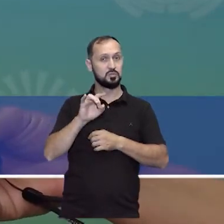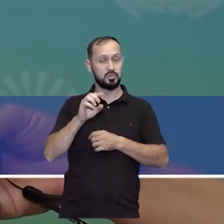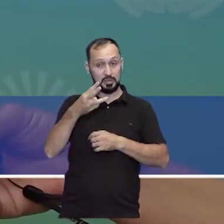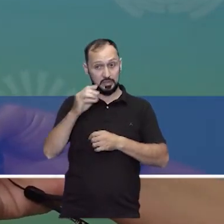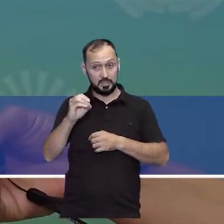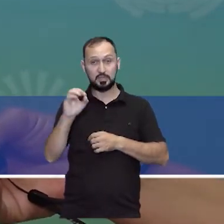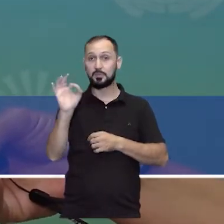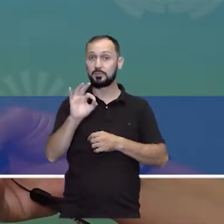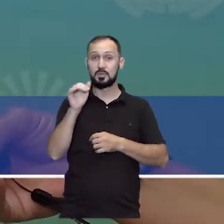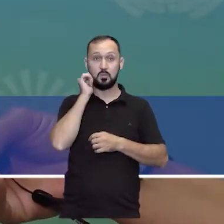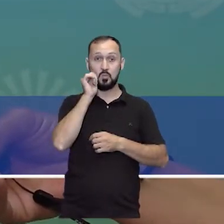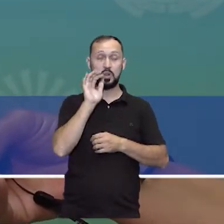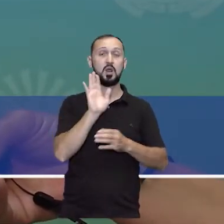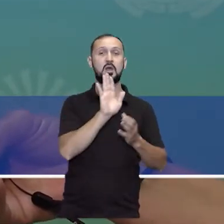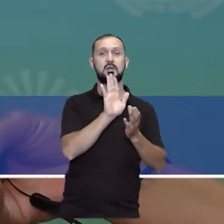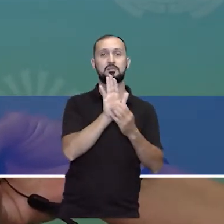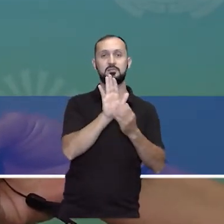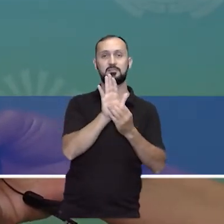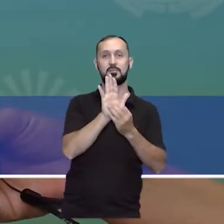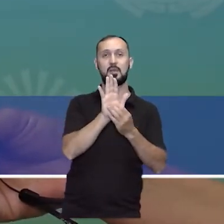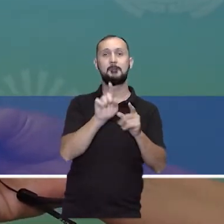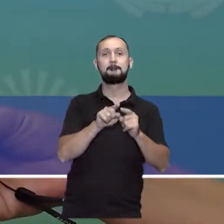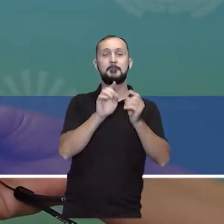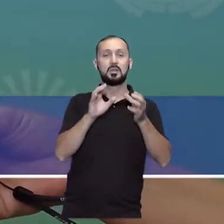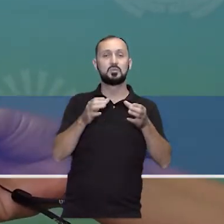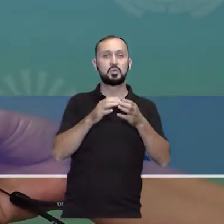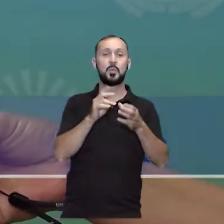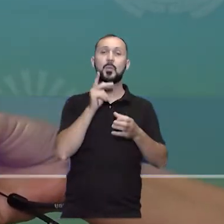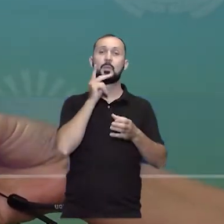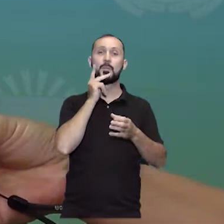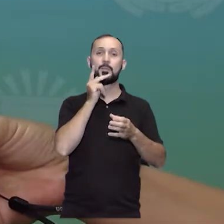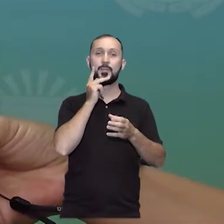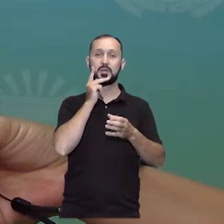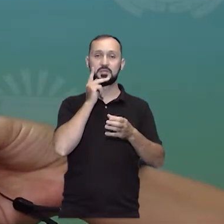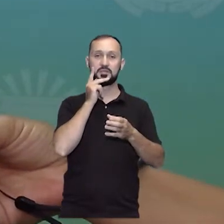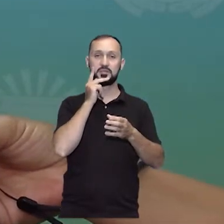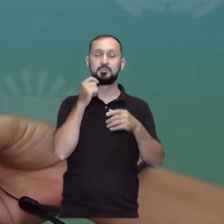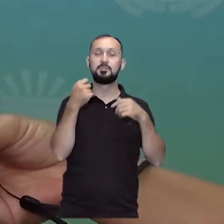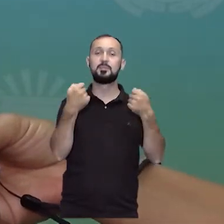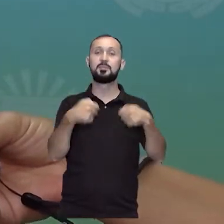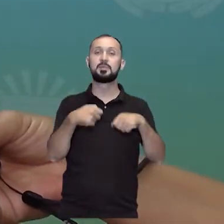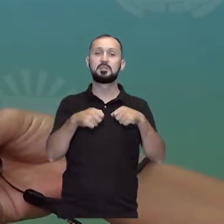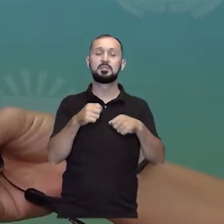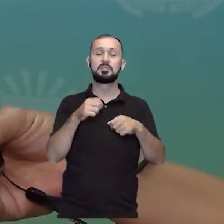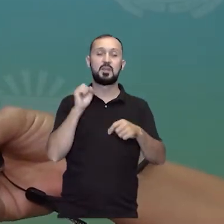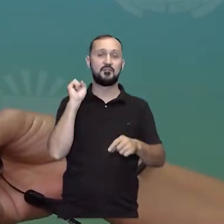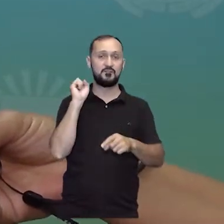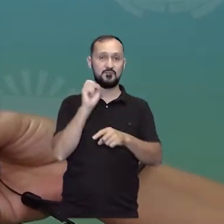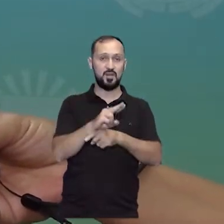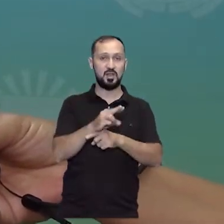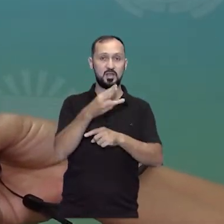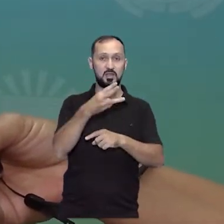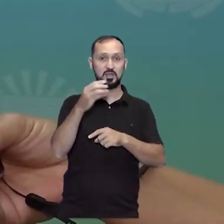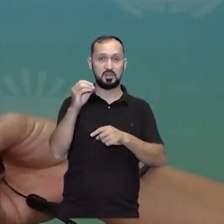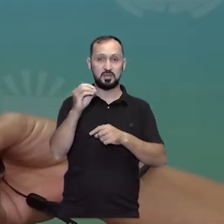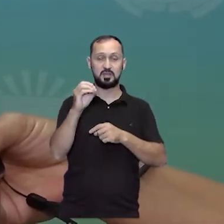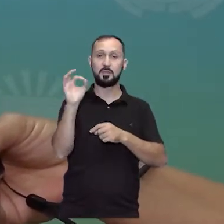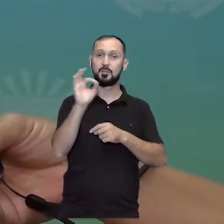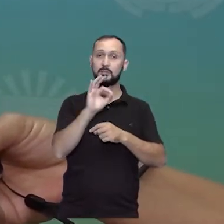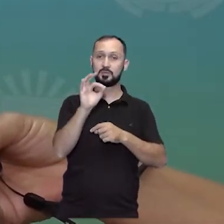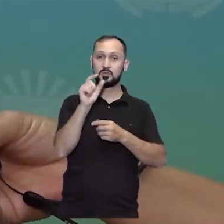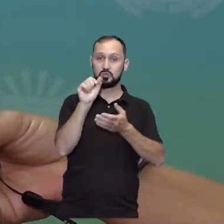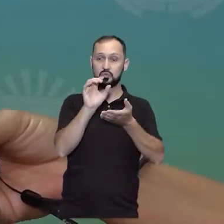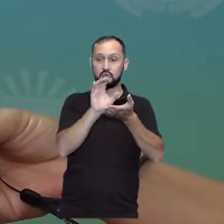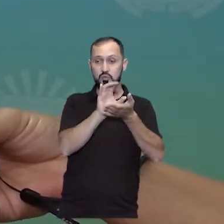que ter no mínimo 30% de mulheres candidatas, mas os partidos terão que destinar